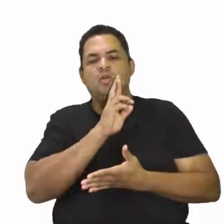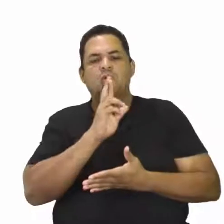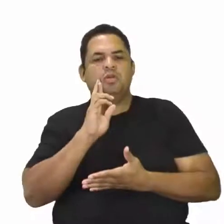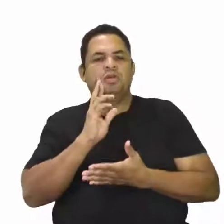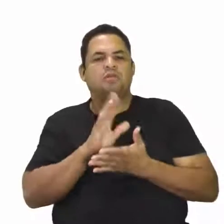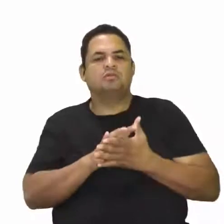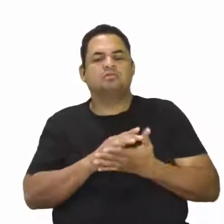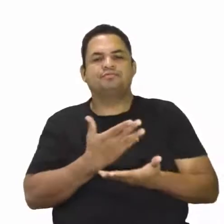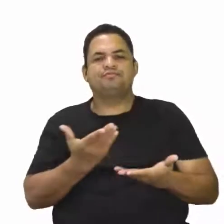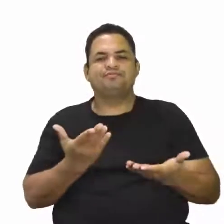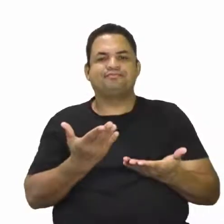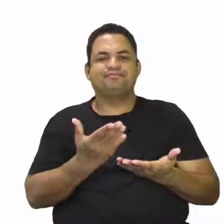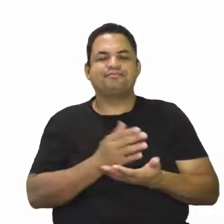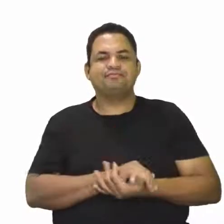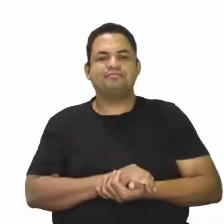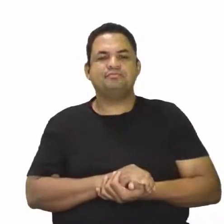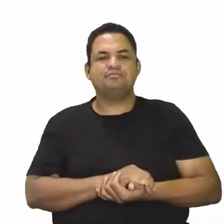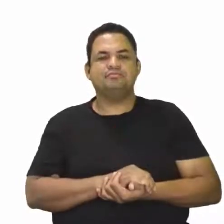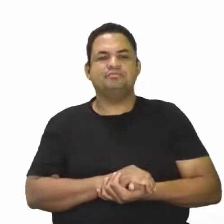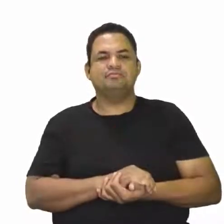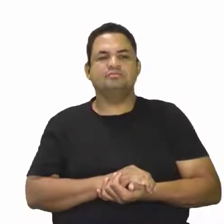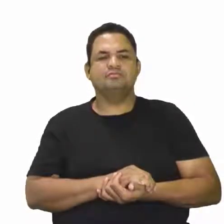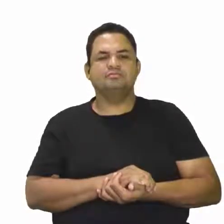numa lanchonete. E,